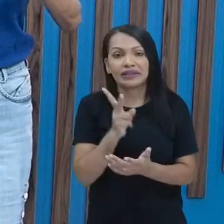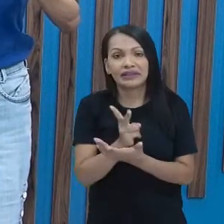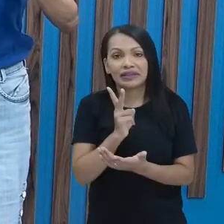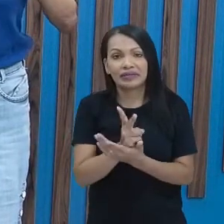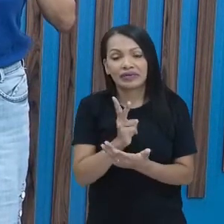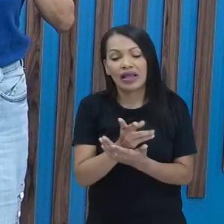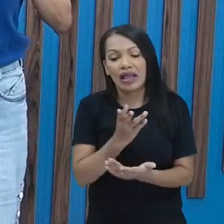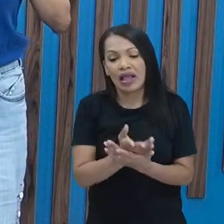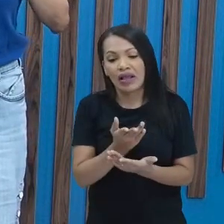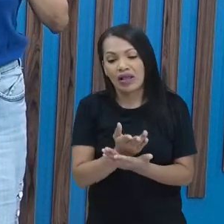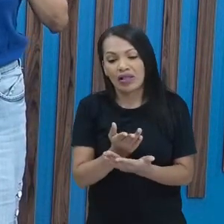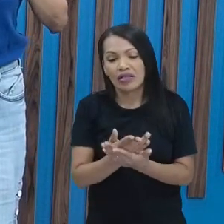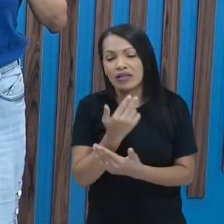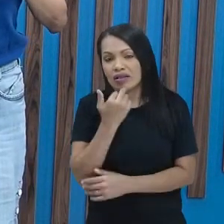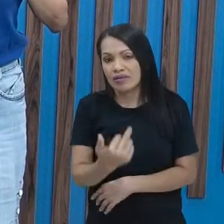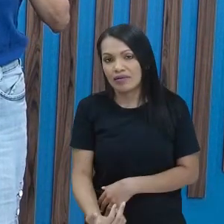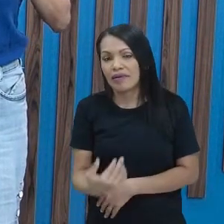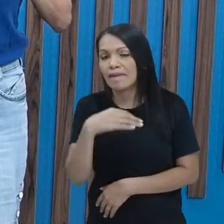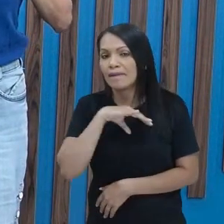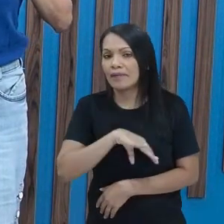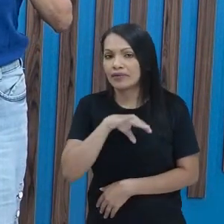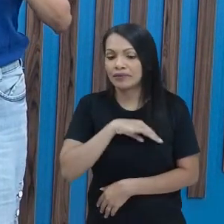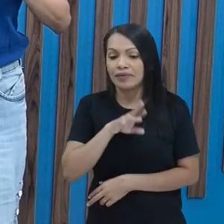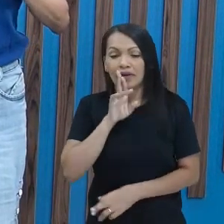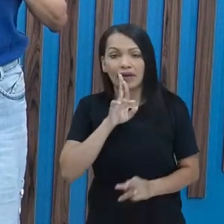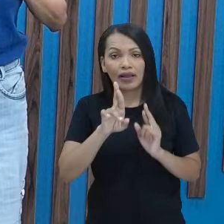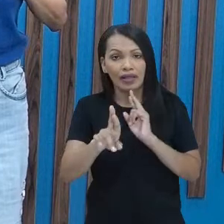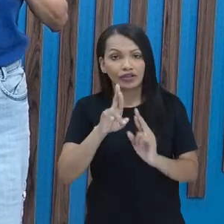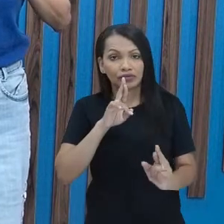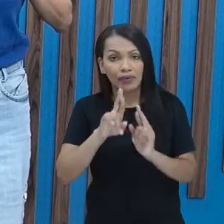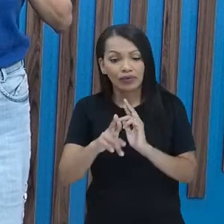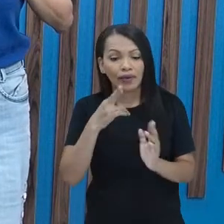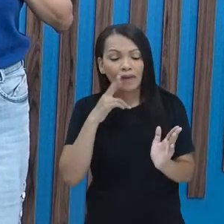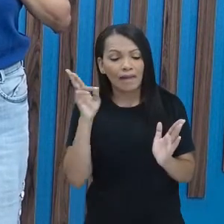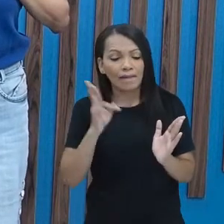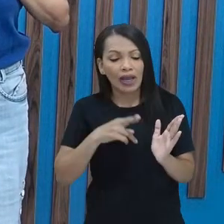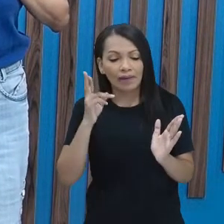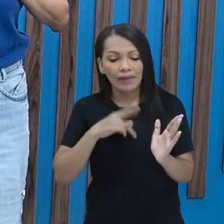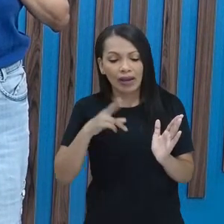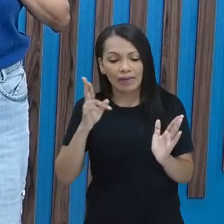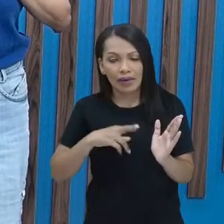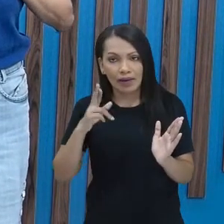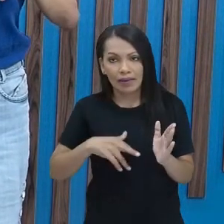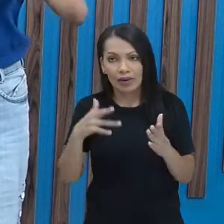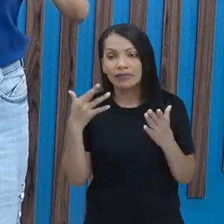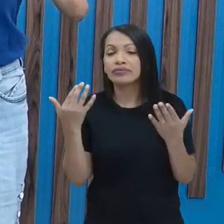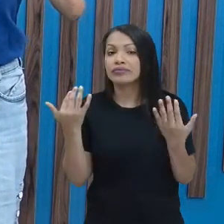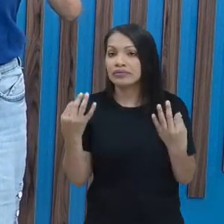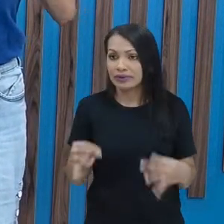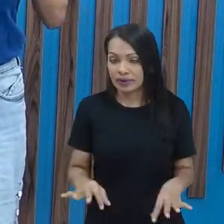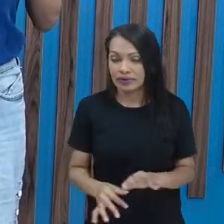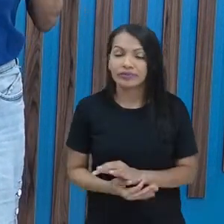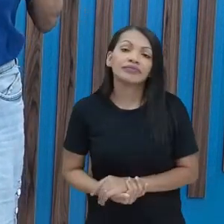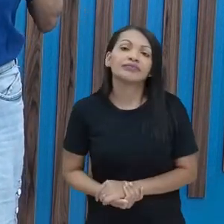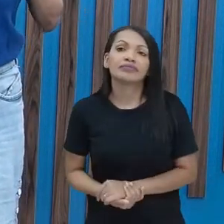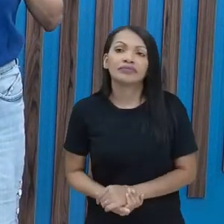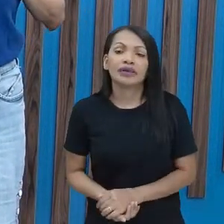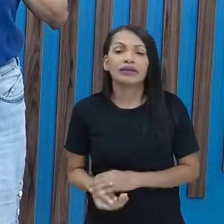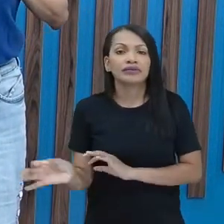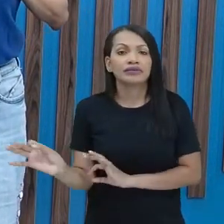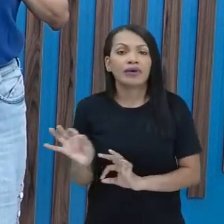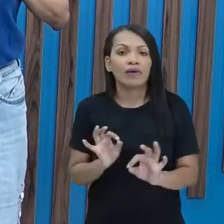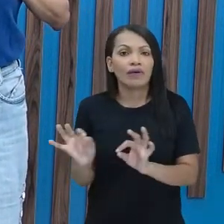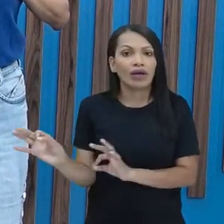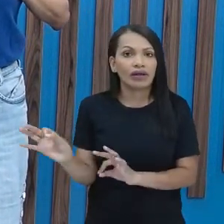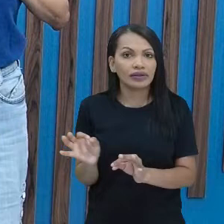ajudar você a responder esse material, a preencher esse material com muita tranquilidade. Se